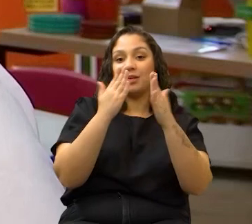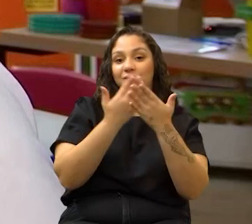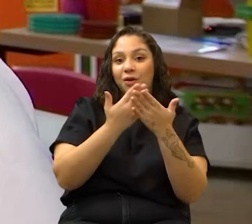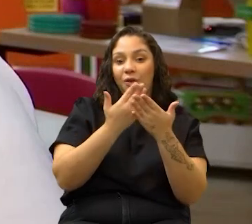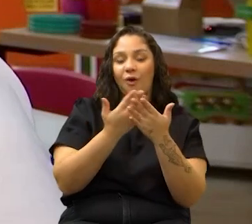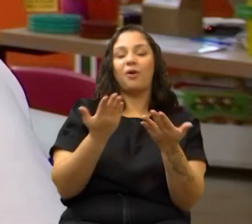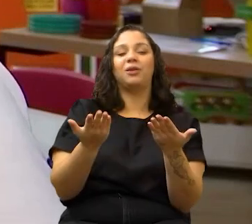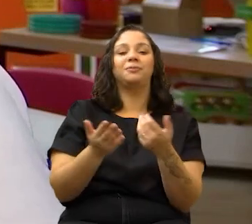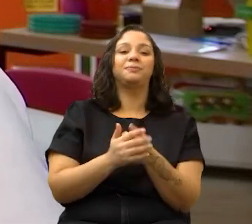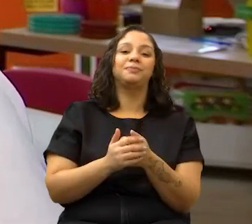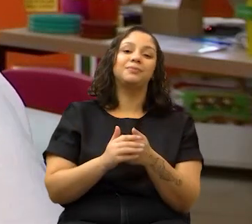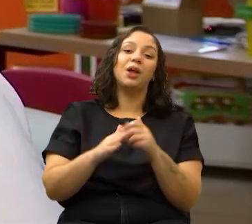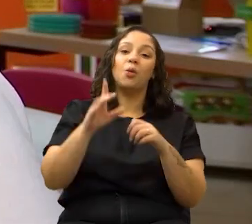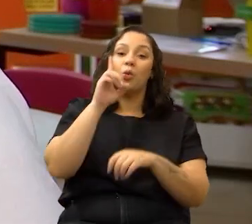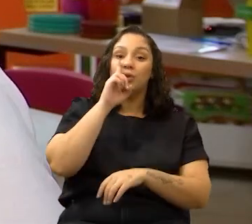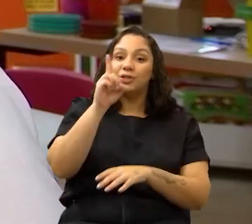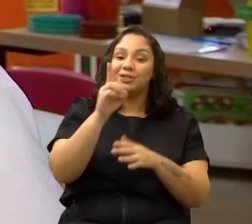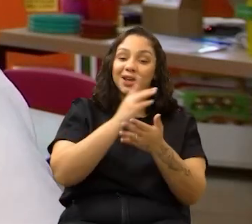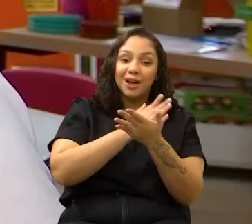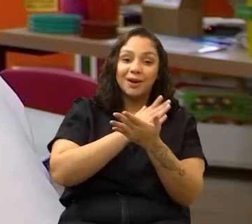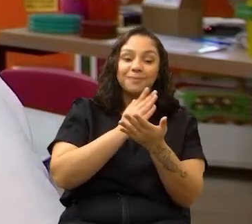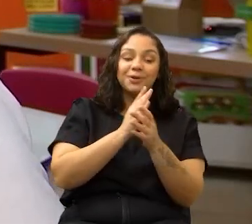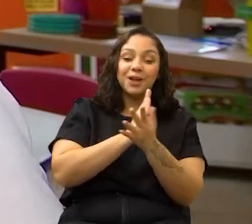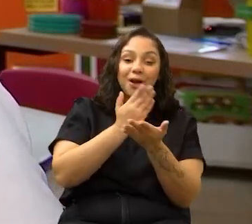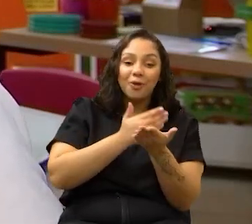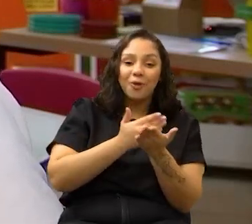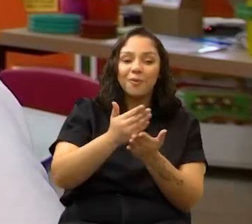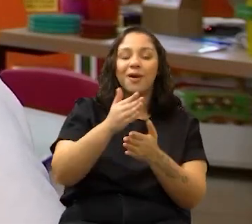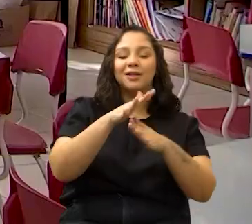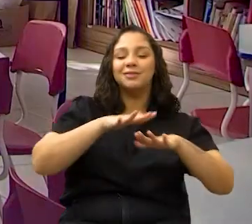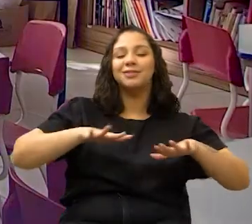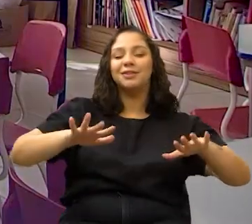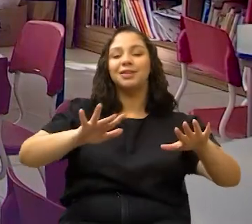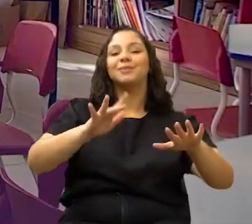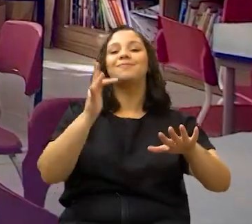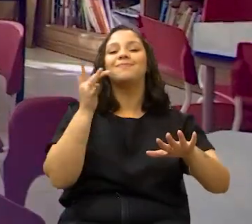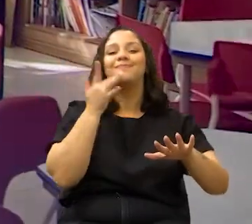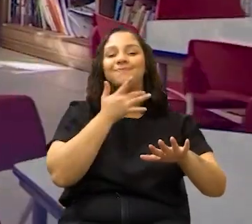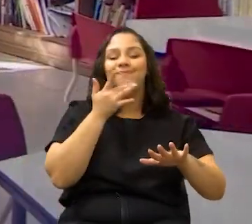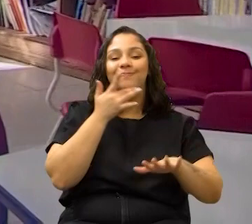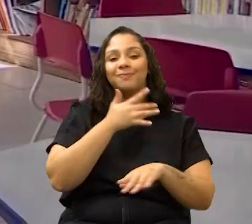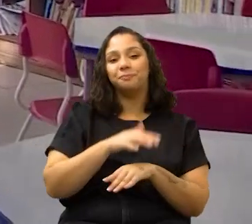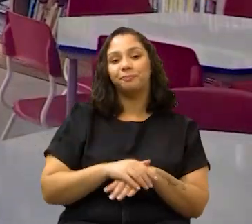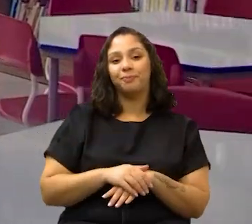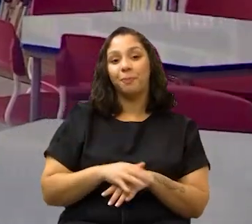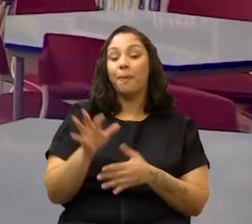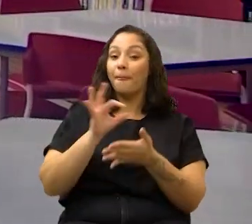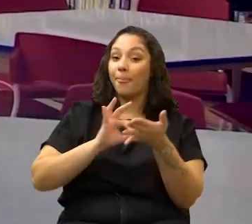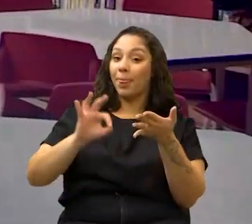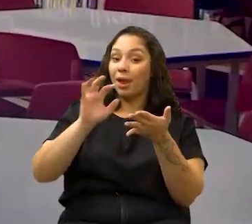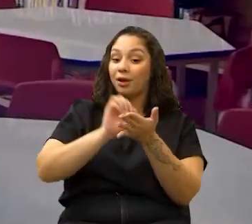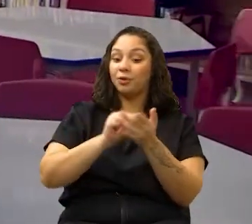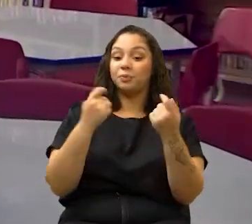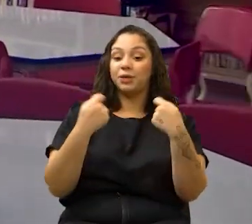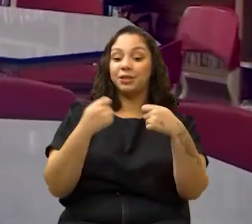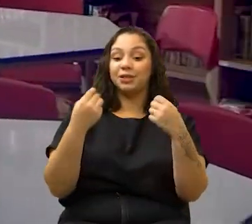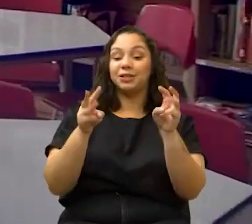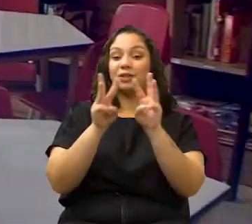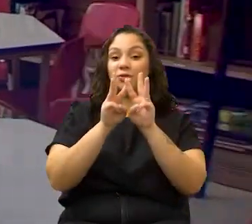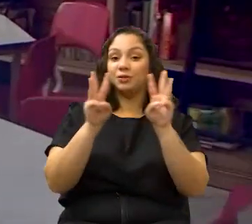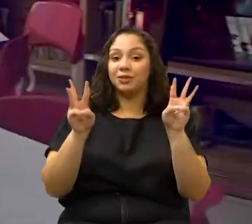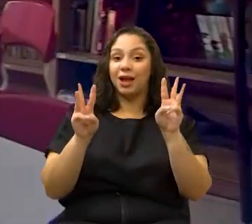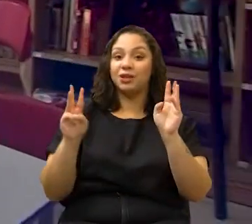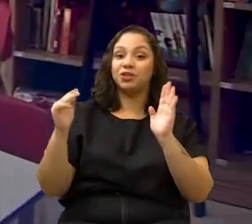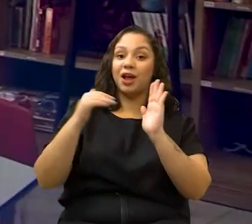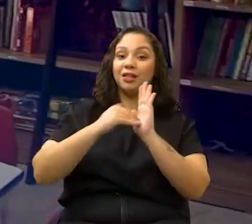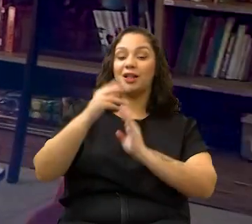Então já começa o dia com um ambiente bem gostoso. As inscrições devem ser feitas no site da comunidade